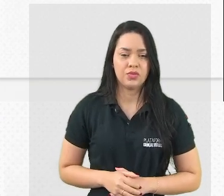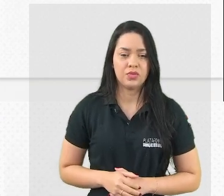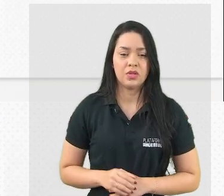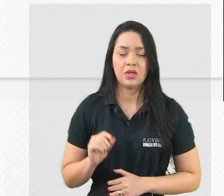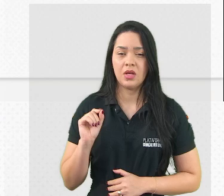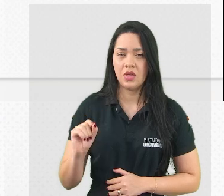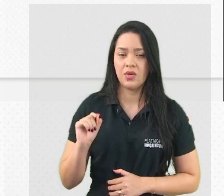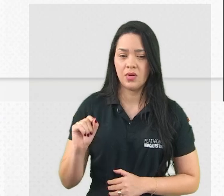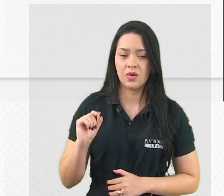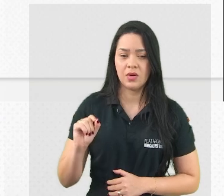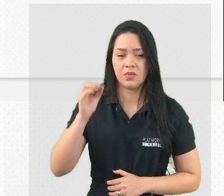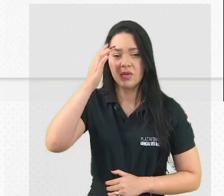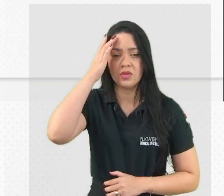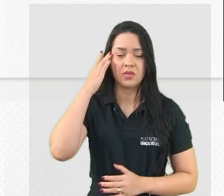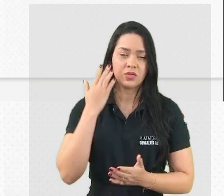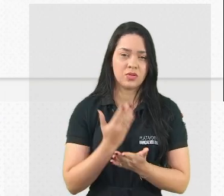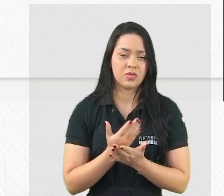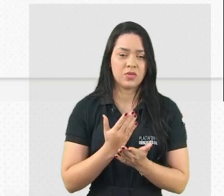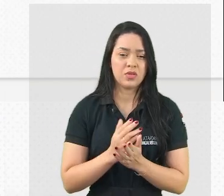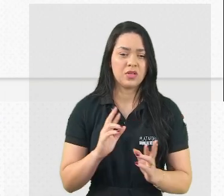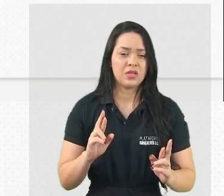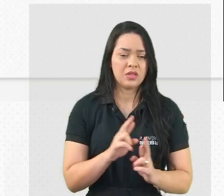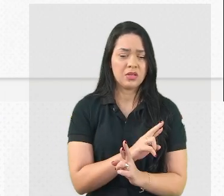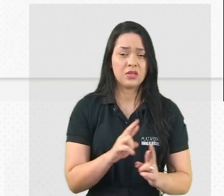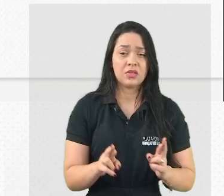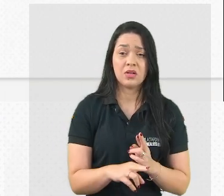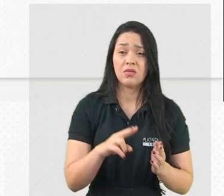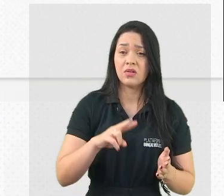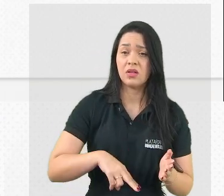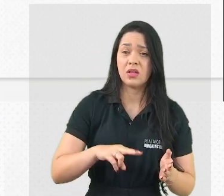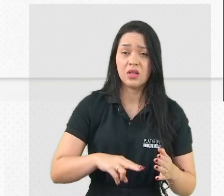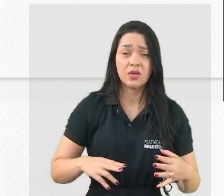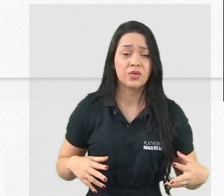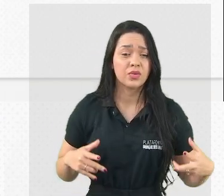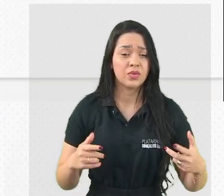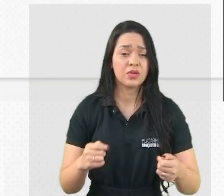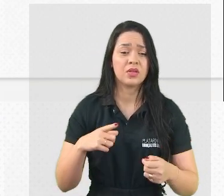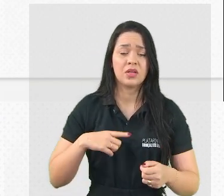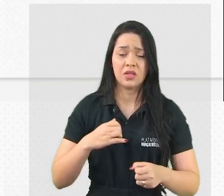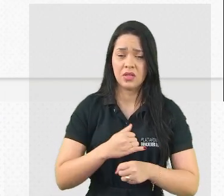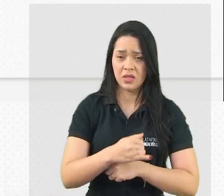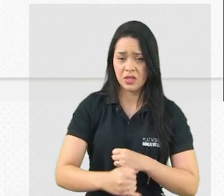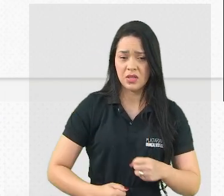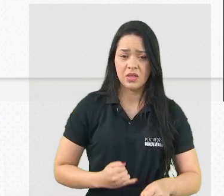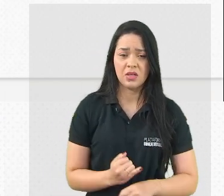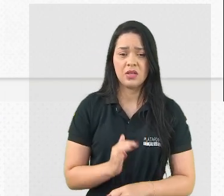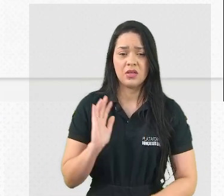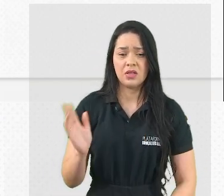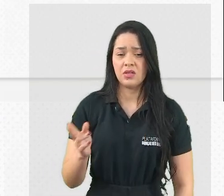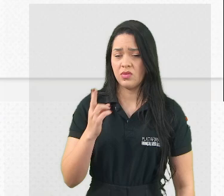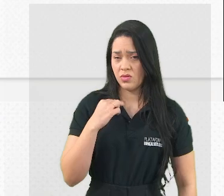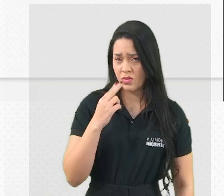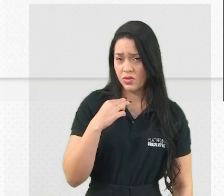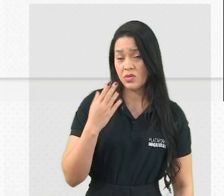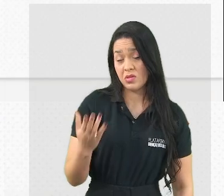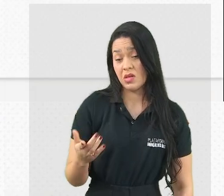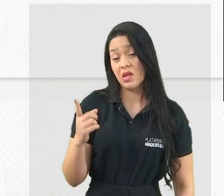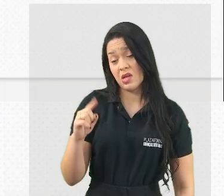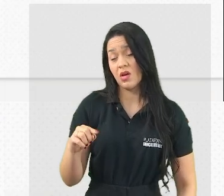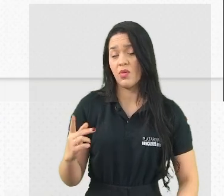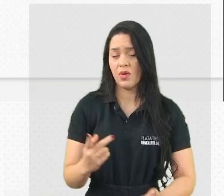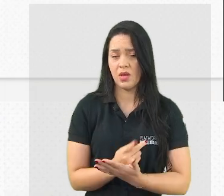são estudiosos em relação a isso. Leem tudo que tem na internet, acham que já tornaram-se nutricionistas. É um